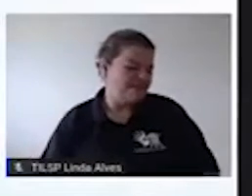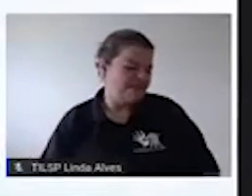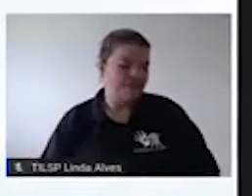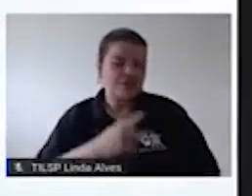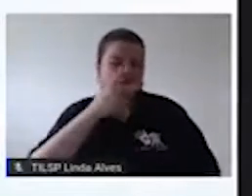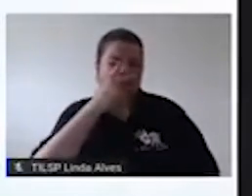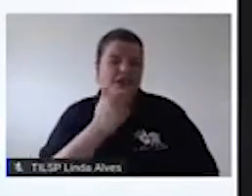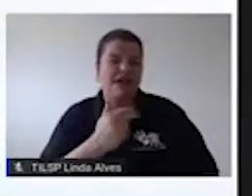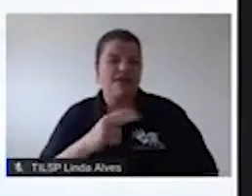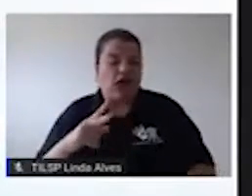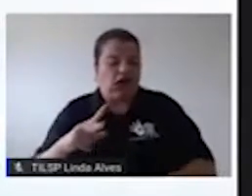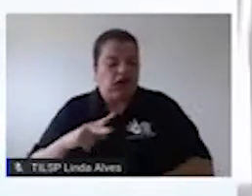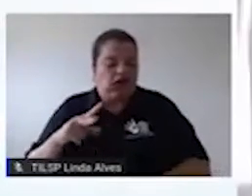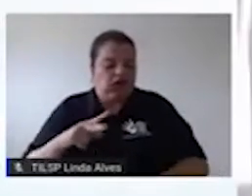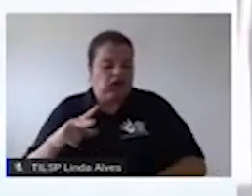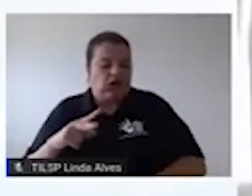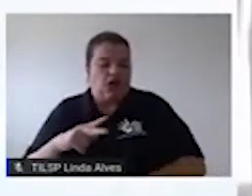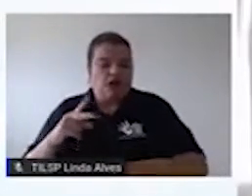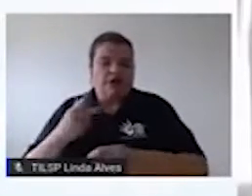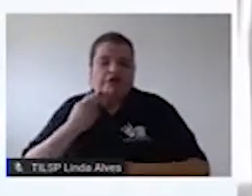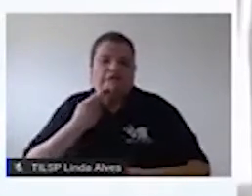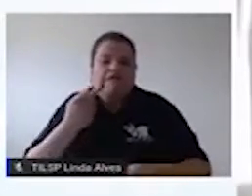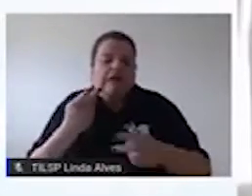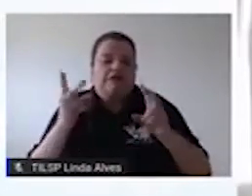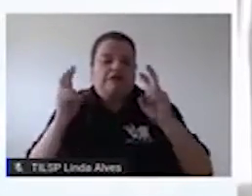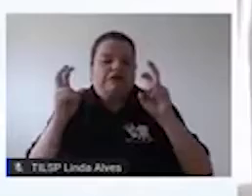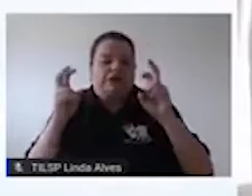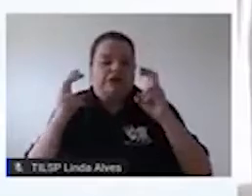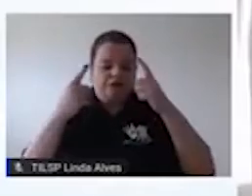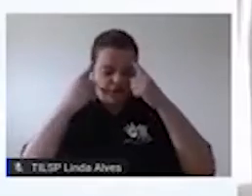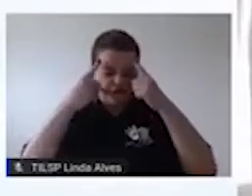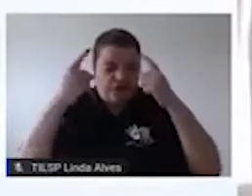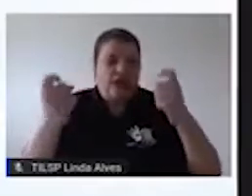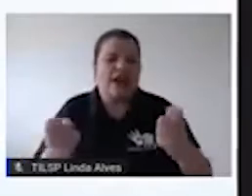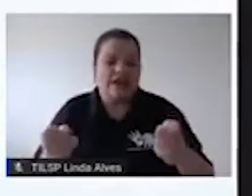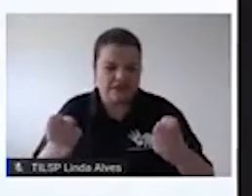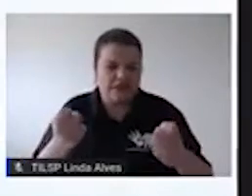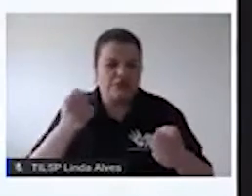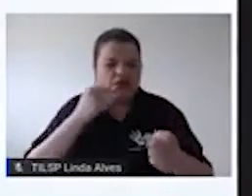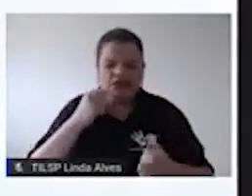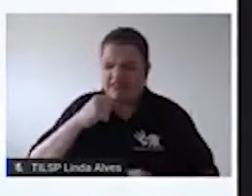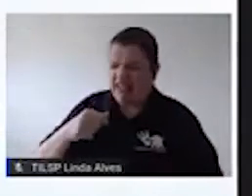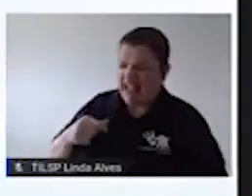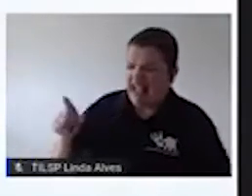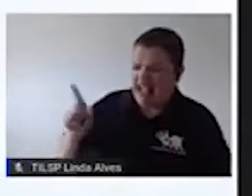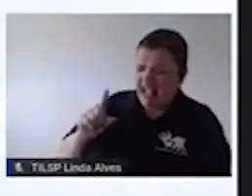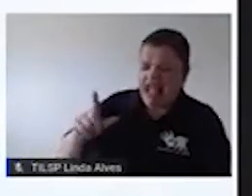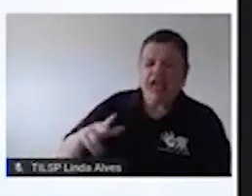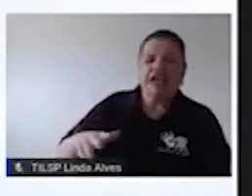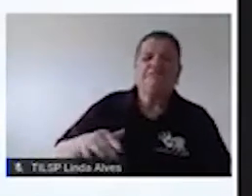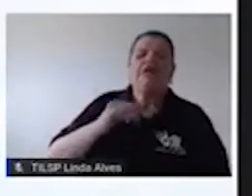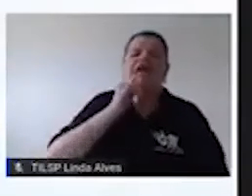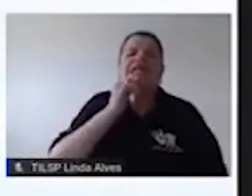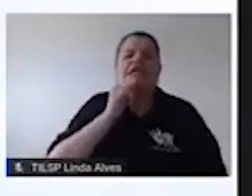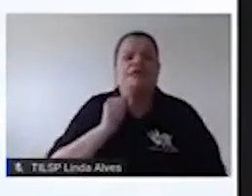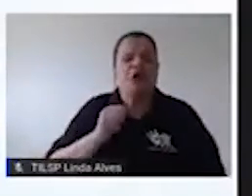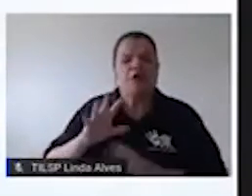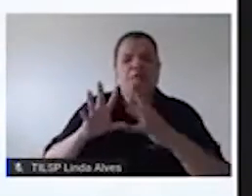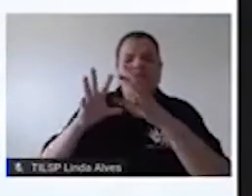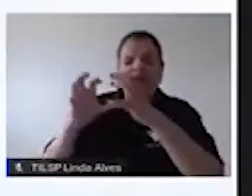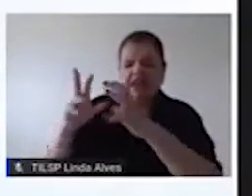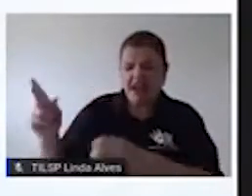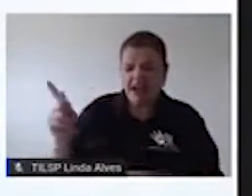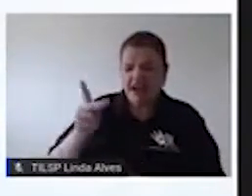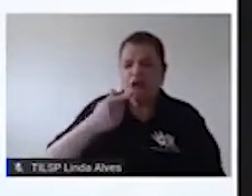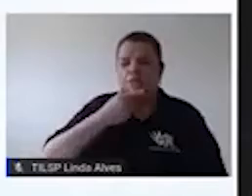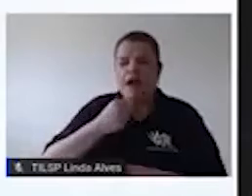de ordem privada. Aham. É um assunto de ordem privada, ou tipo, briga de mulher, marido e mulher, ninguém mete